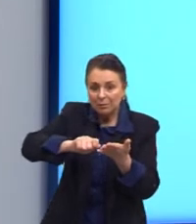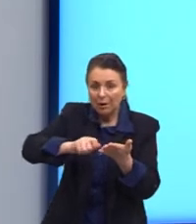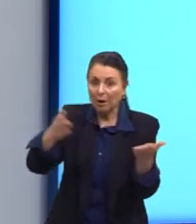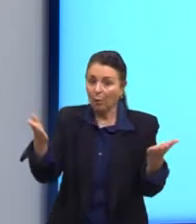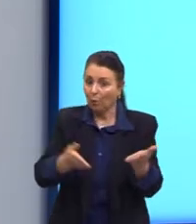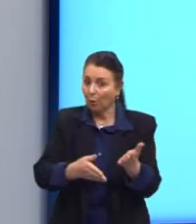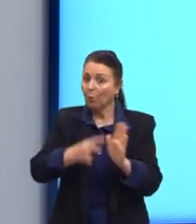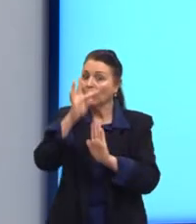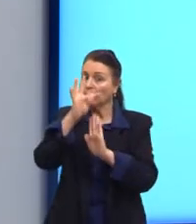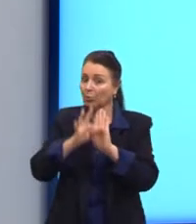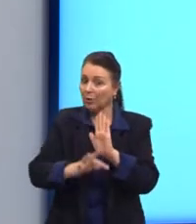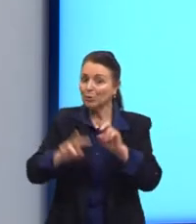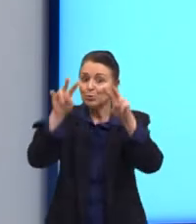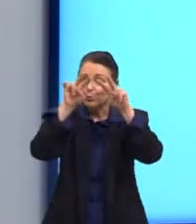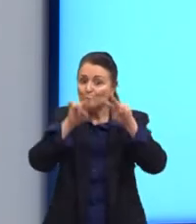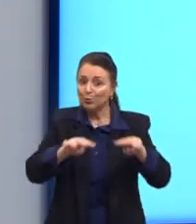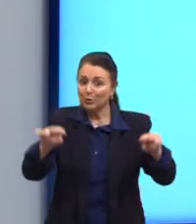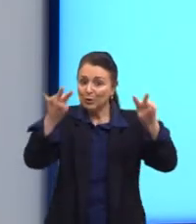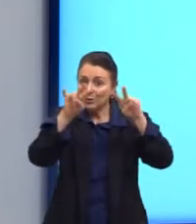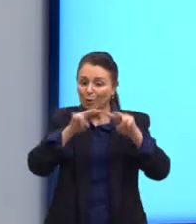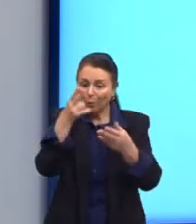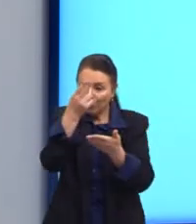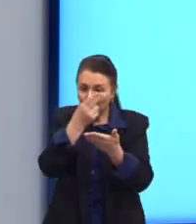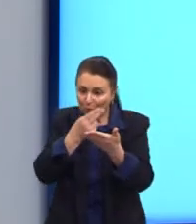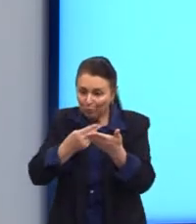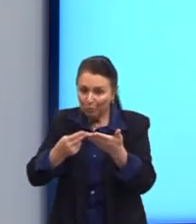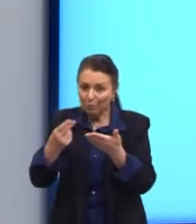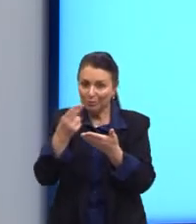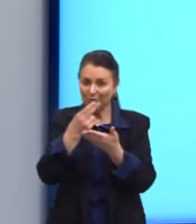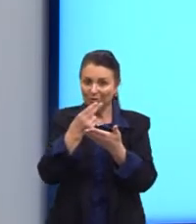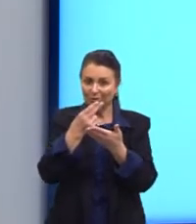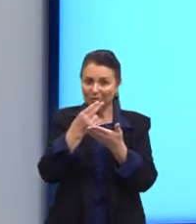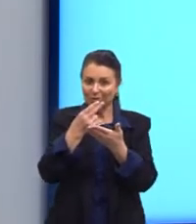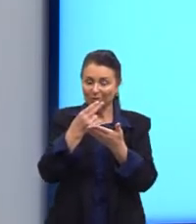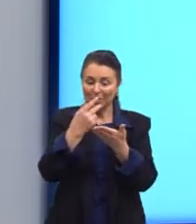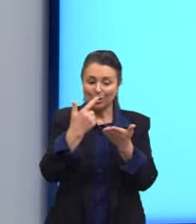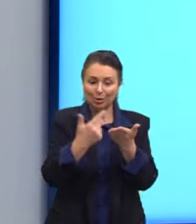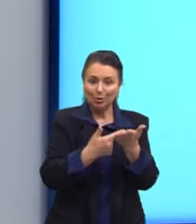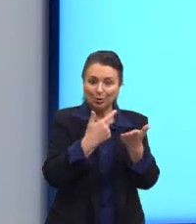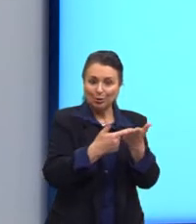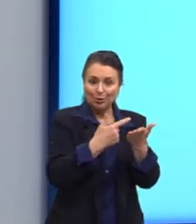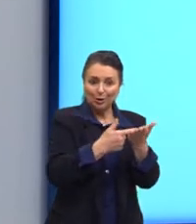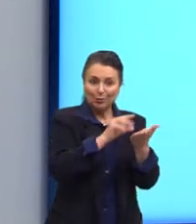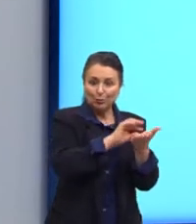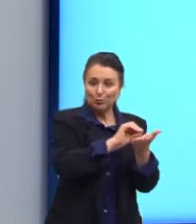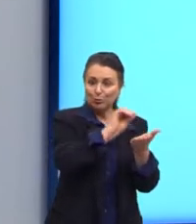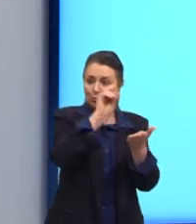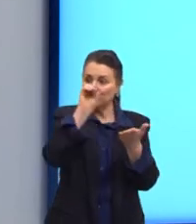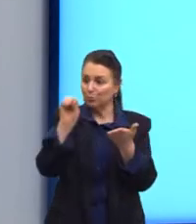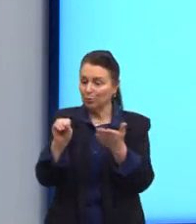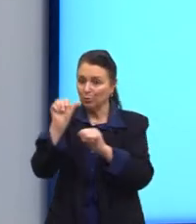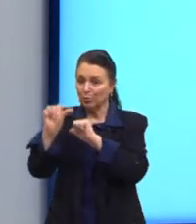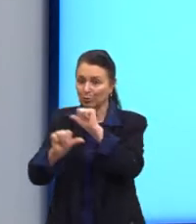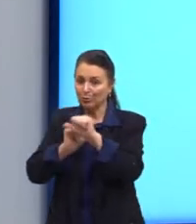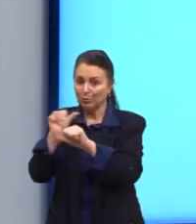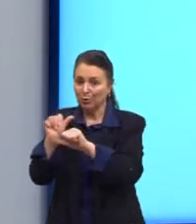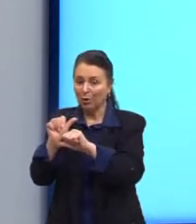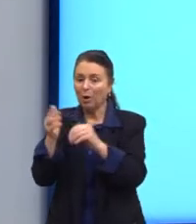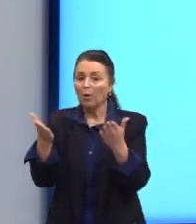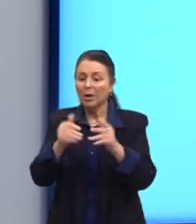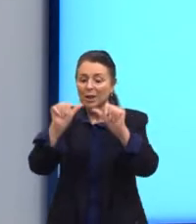né texto que saiu lá do livro e veio para cá aqui a gente tem o quê uma imagem